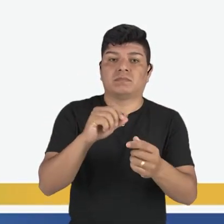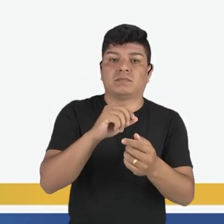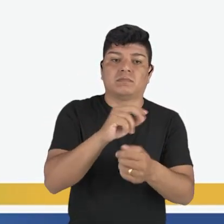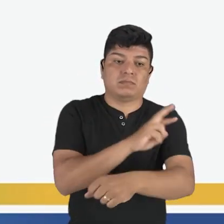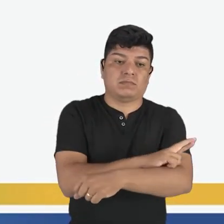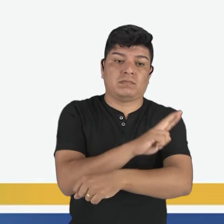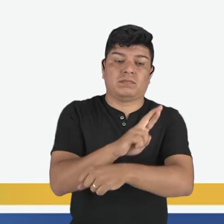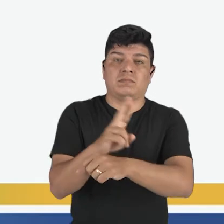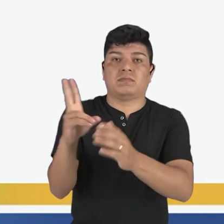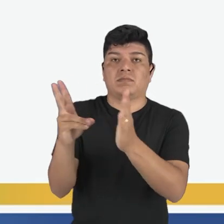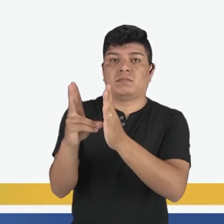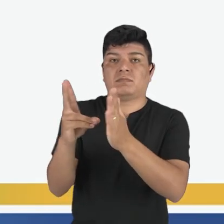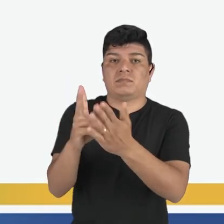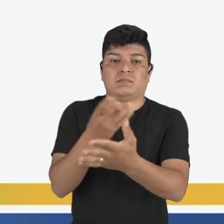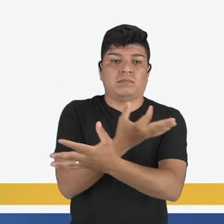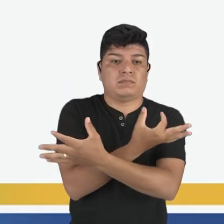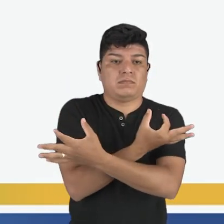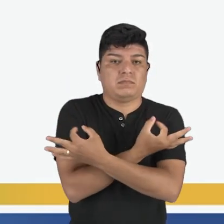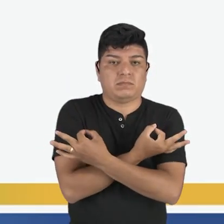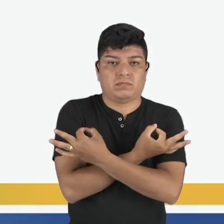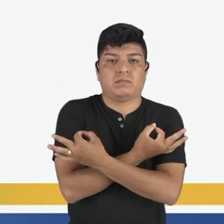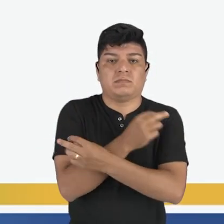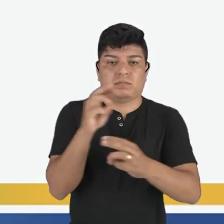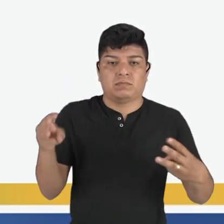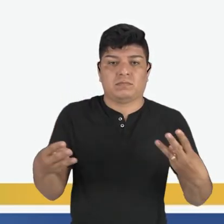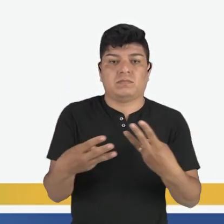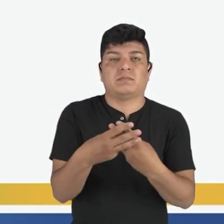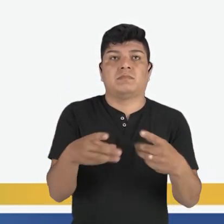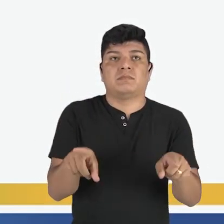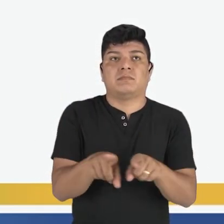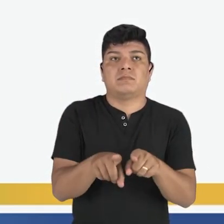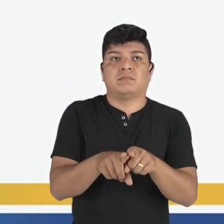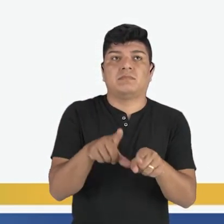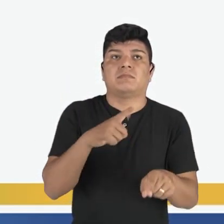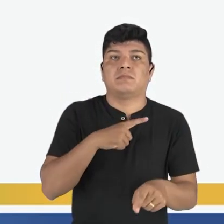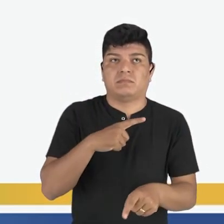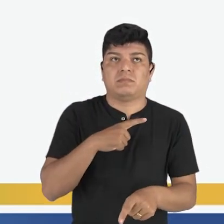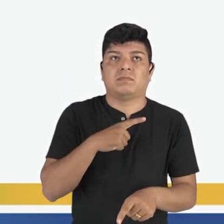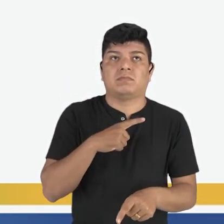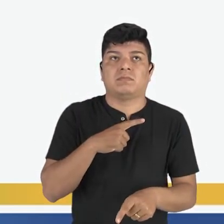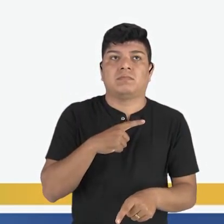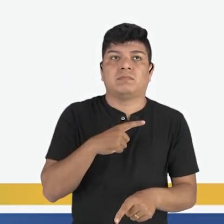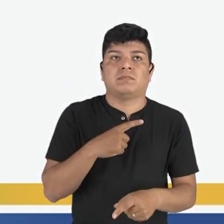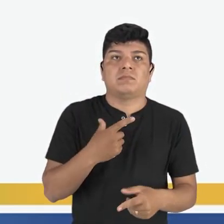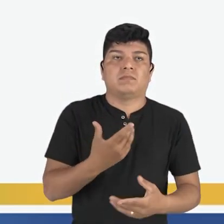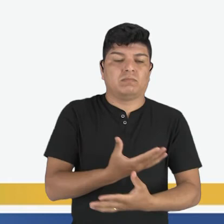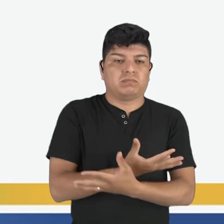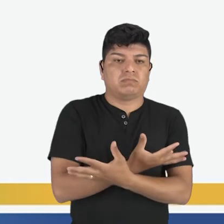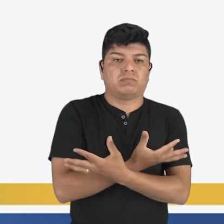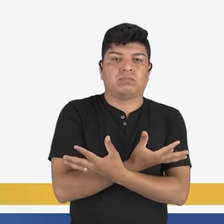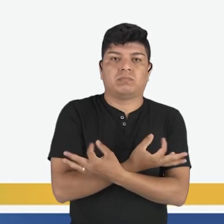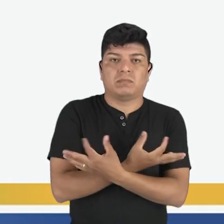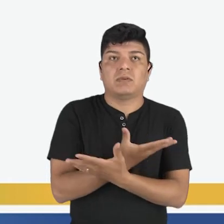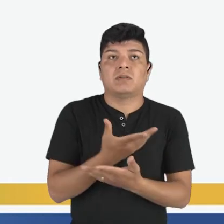religiões indígenas e no budismo. Então, no hinduísmo, há sim imagens, diante das quais